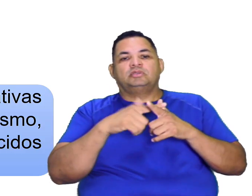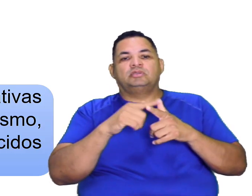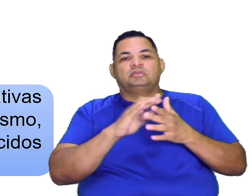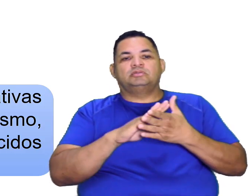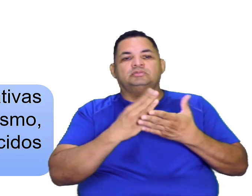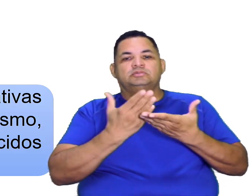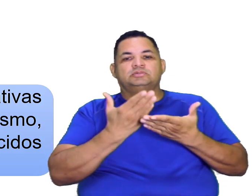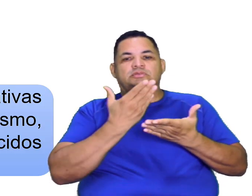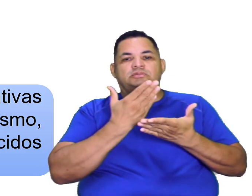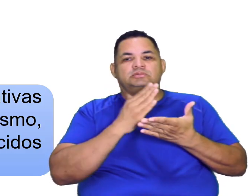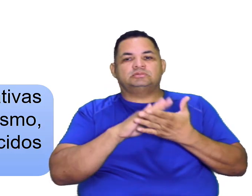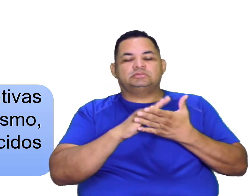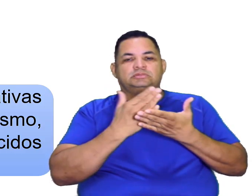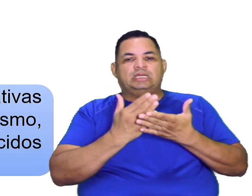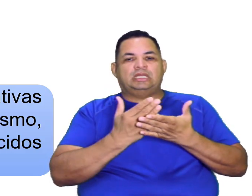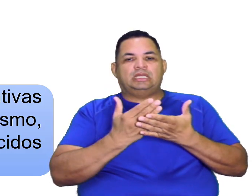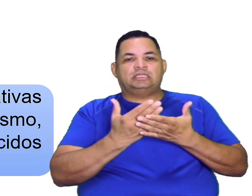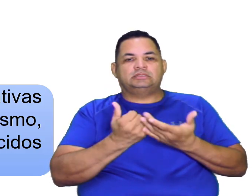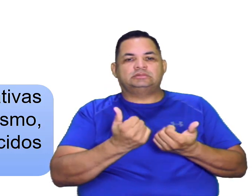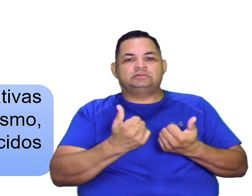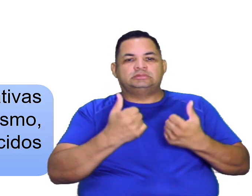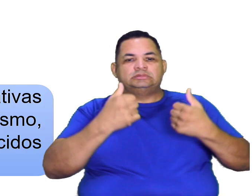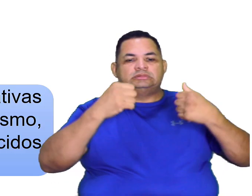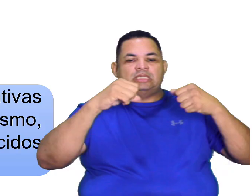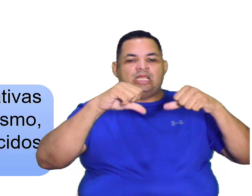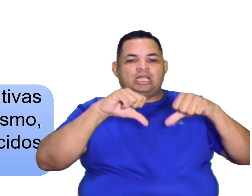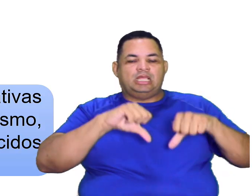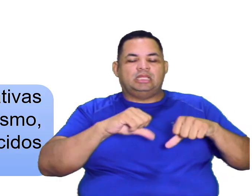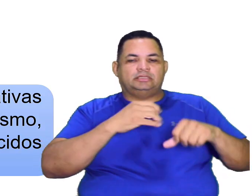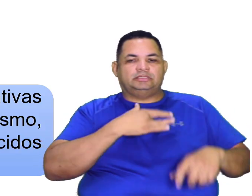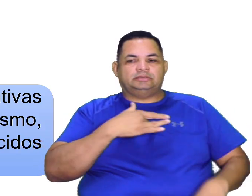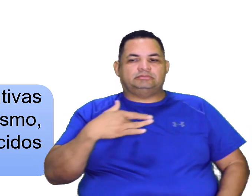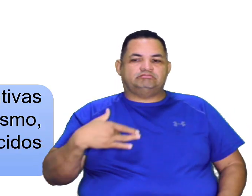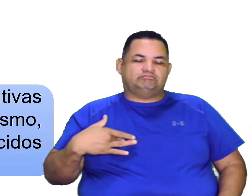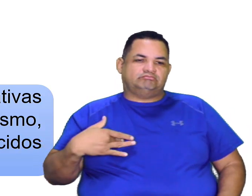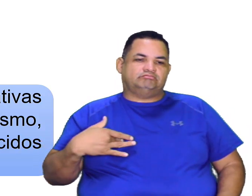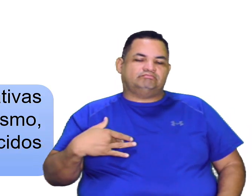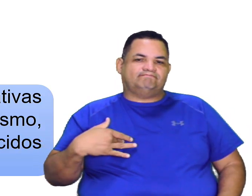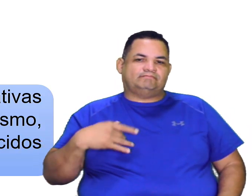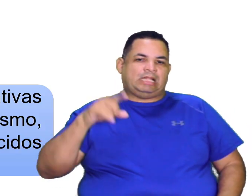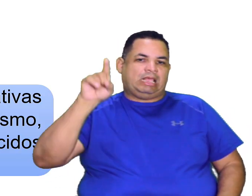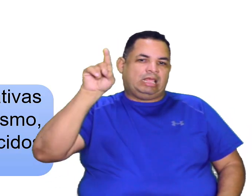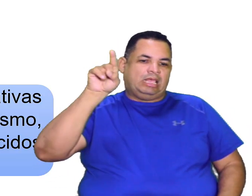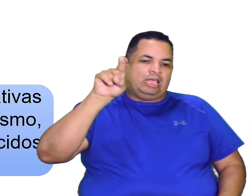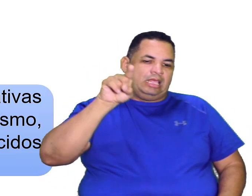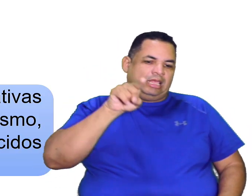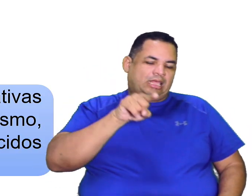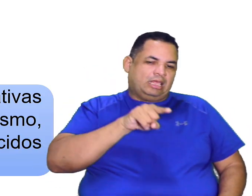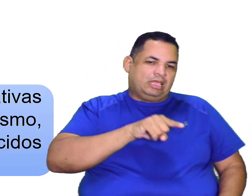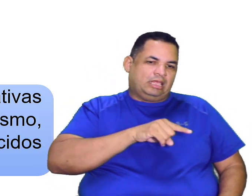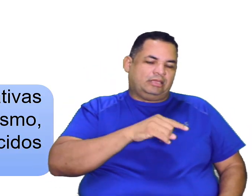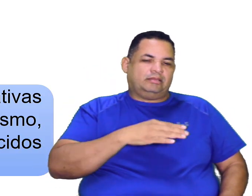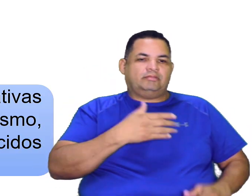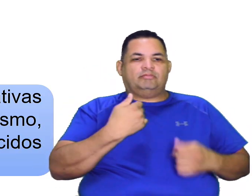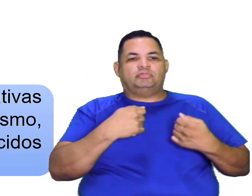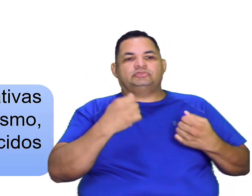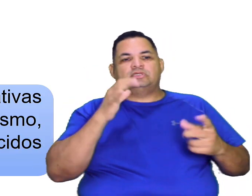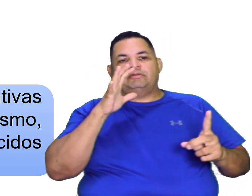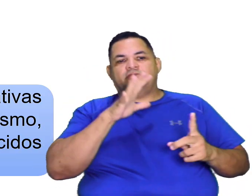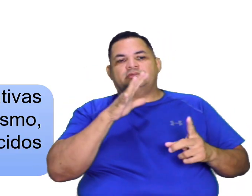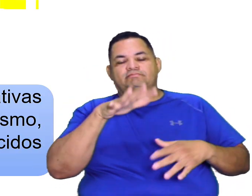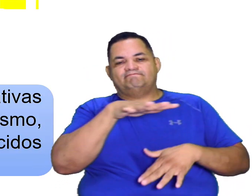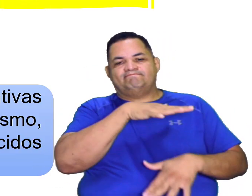uma deteriorização de forma progressiva, tá? Então, eu posso ter a interferência do meio